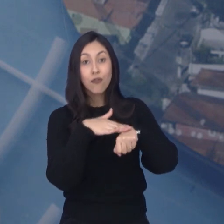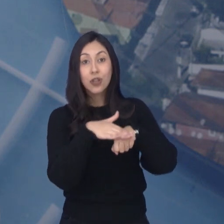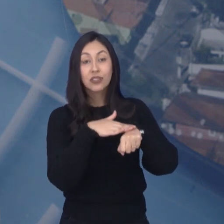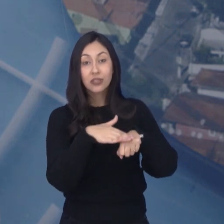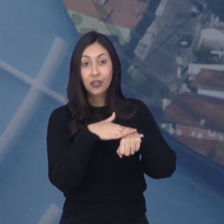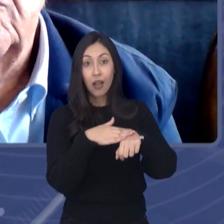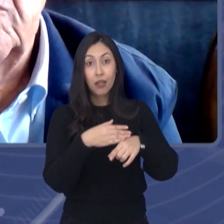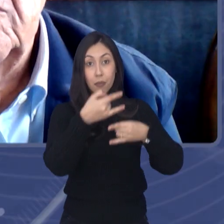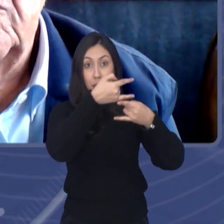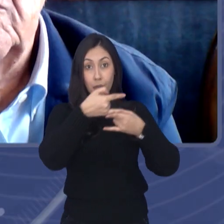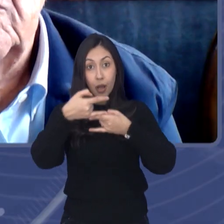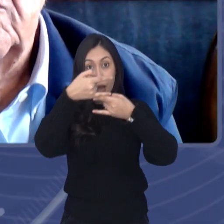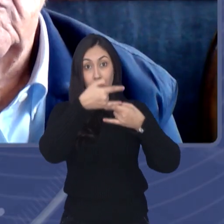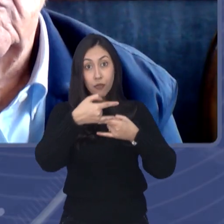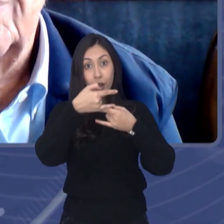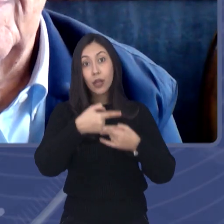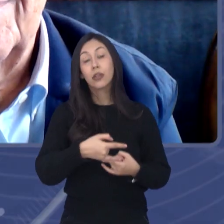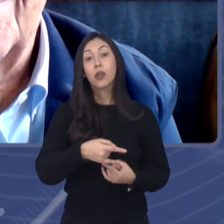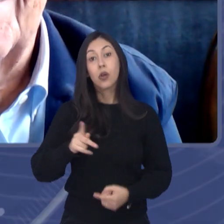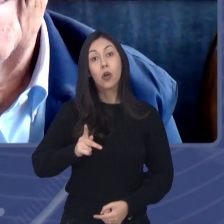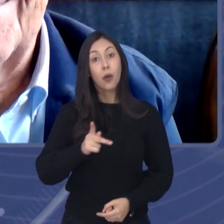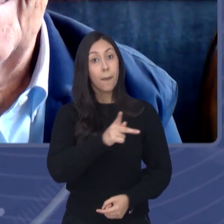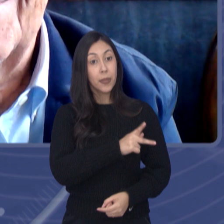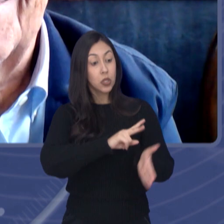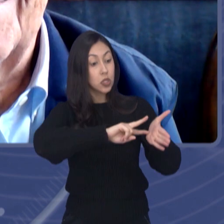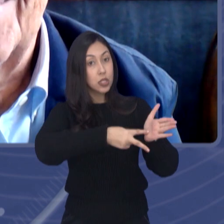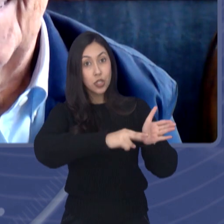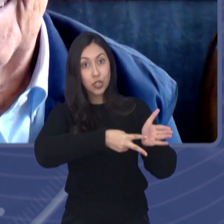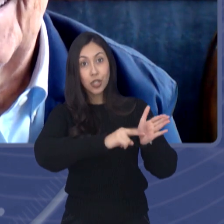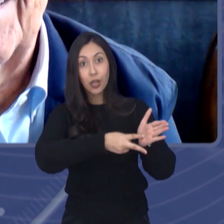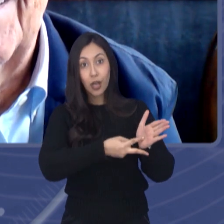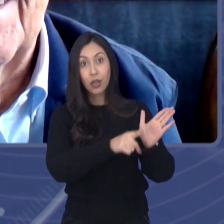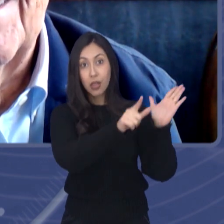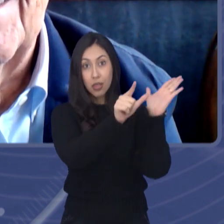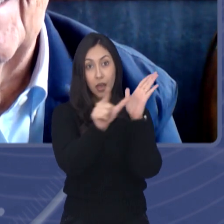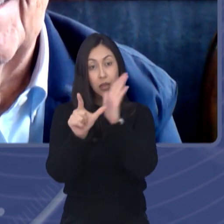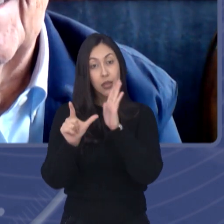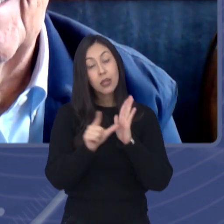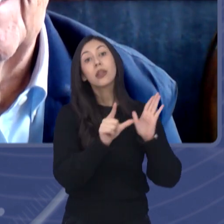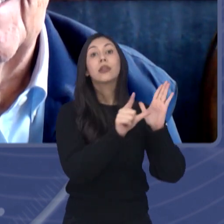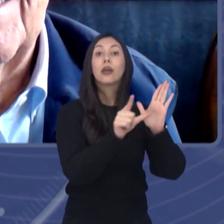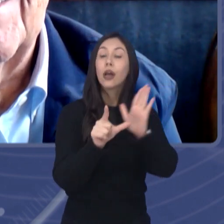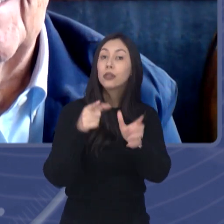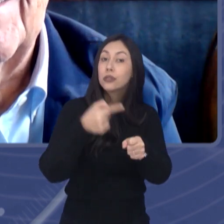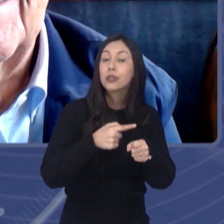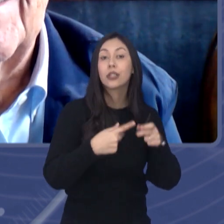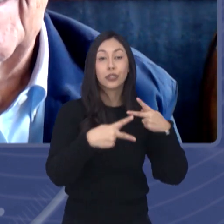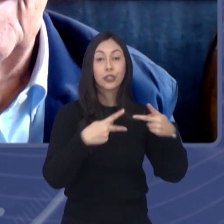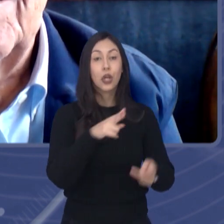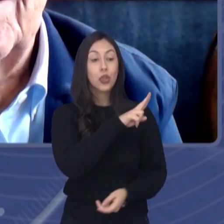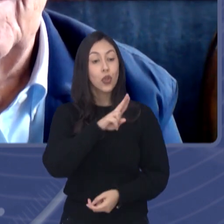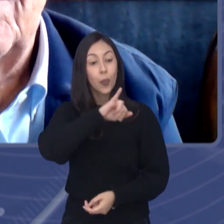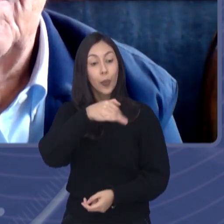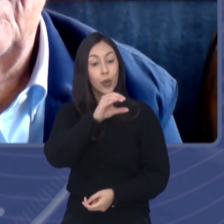forma remota com o presidente do Sincomércio, que é o Sindicato do Comércio Varejista aqui da cidade, o José